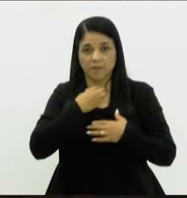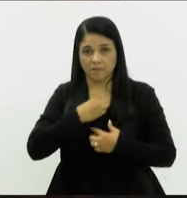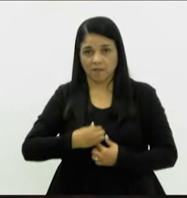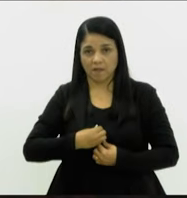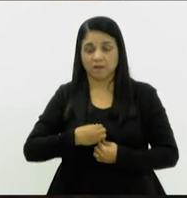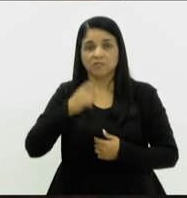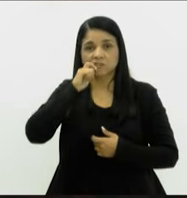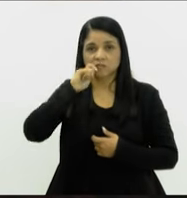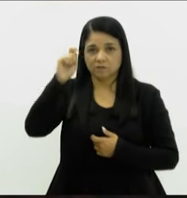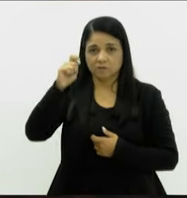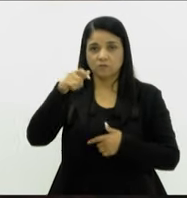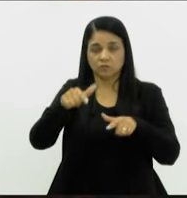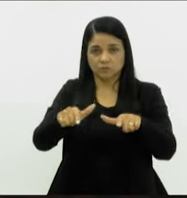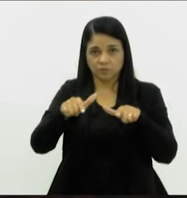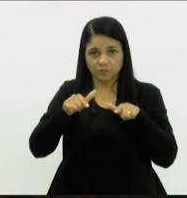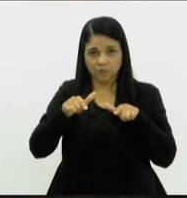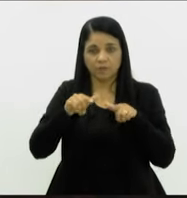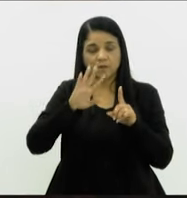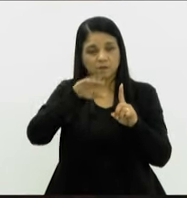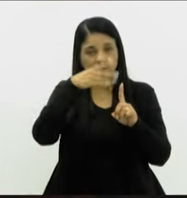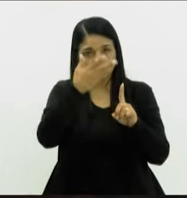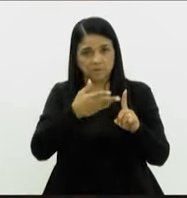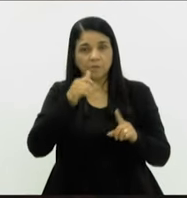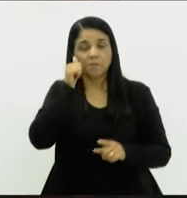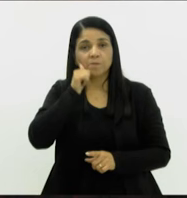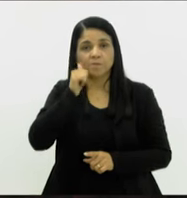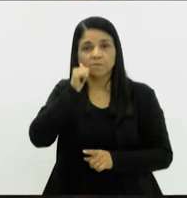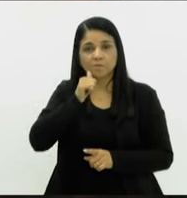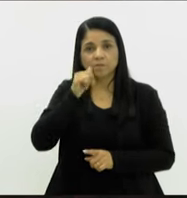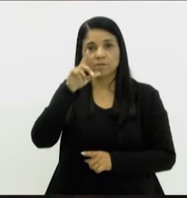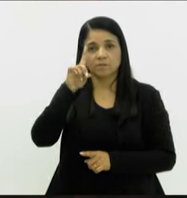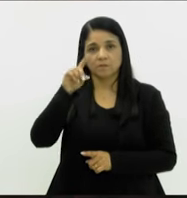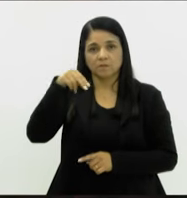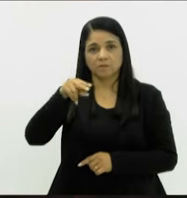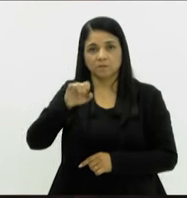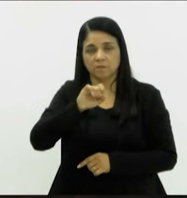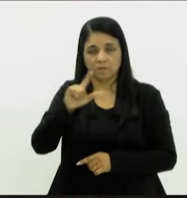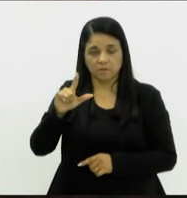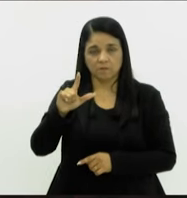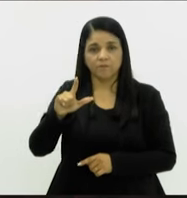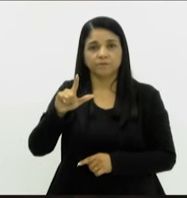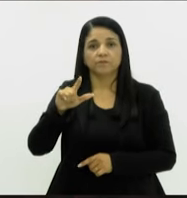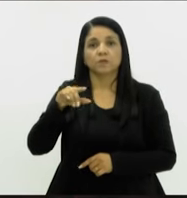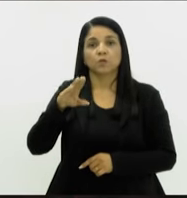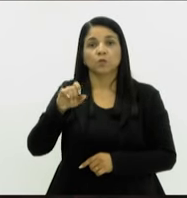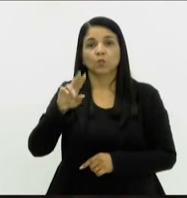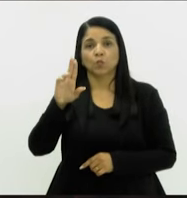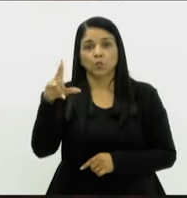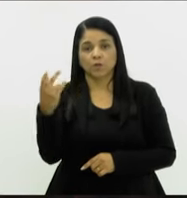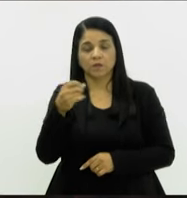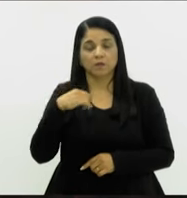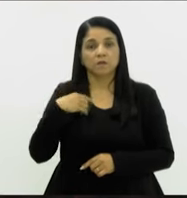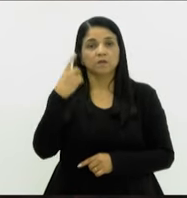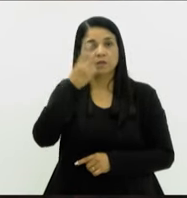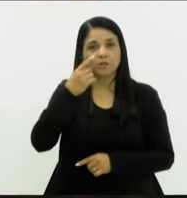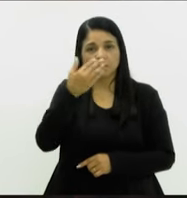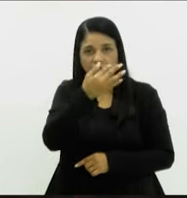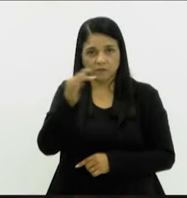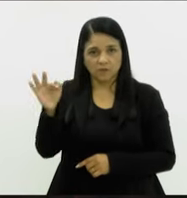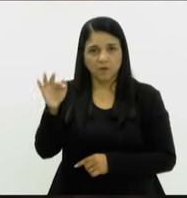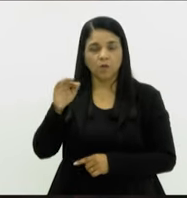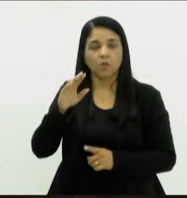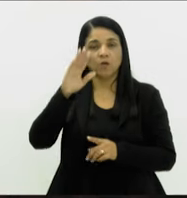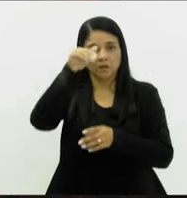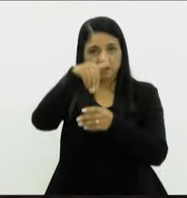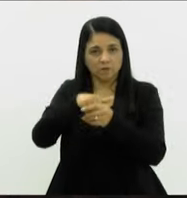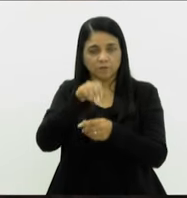o respectivo diploma à senhora Daniele Dites da Cunha, deputada federal eleita pelo Estado do Rio